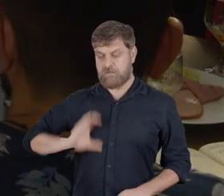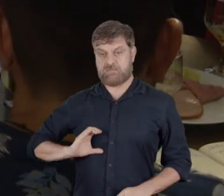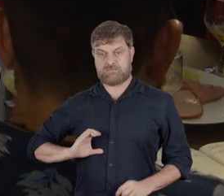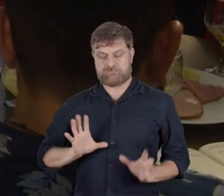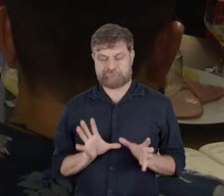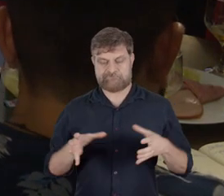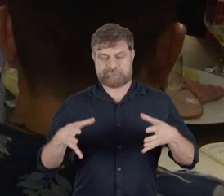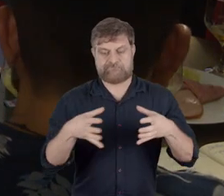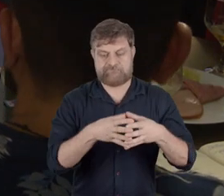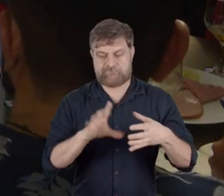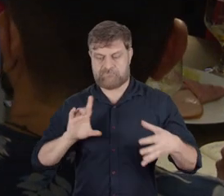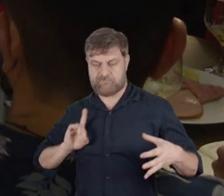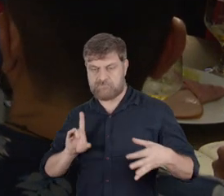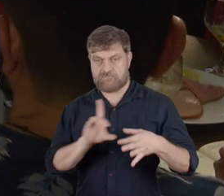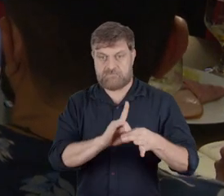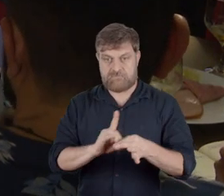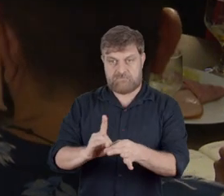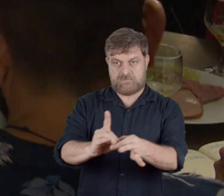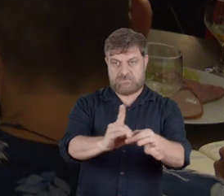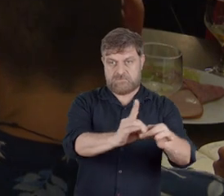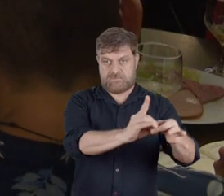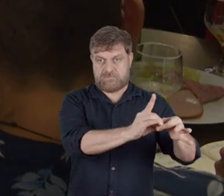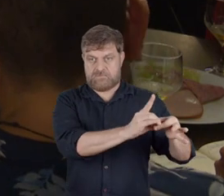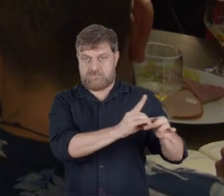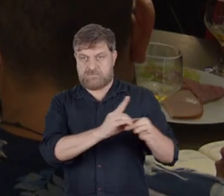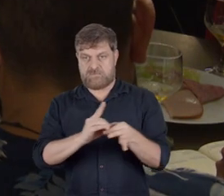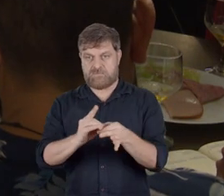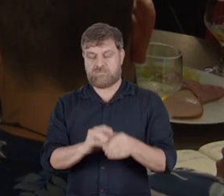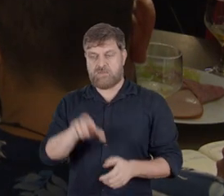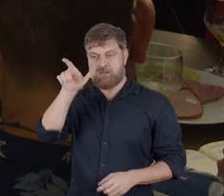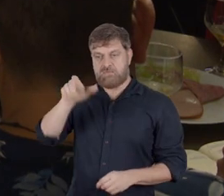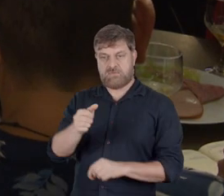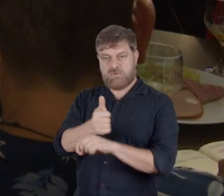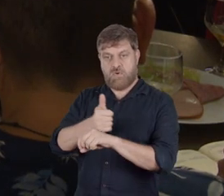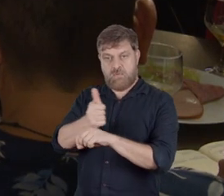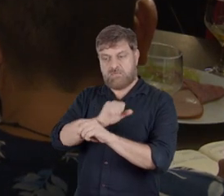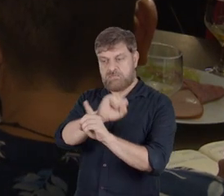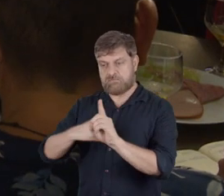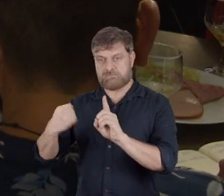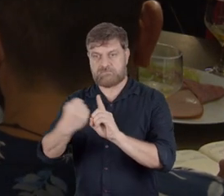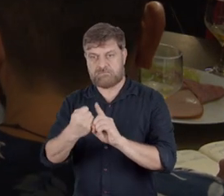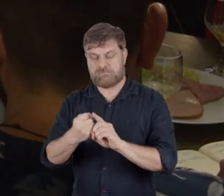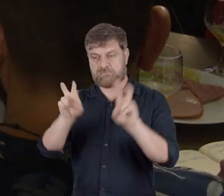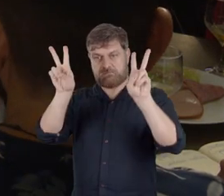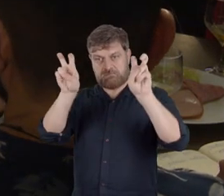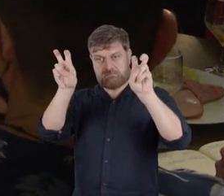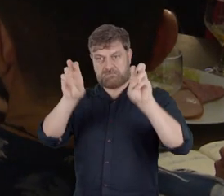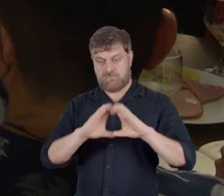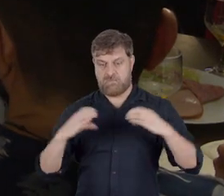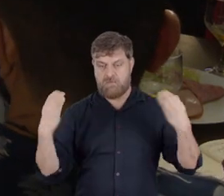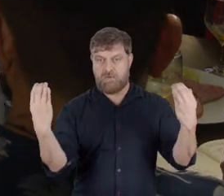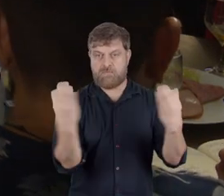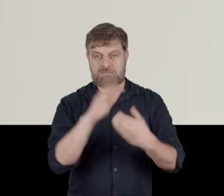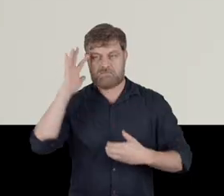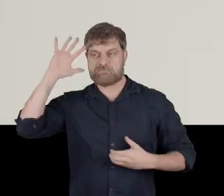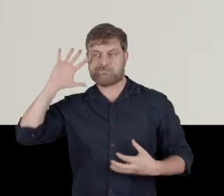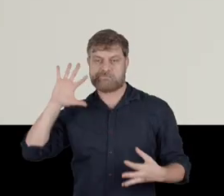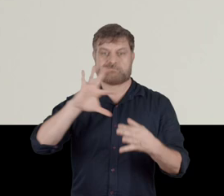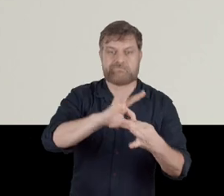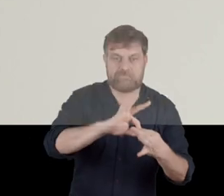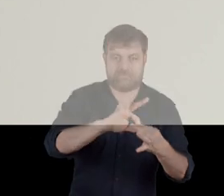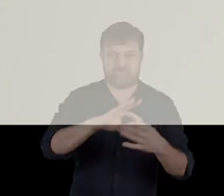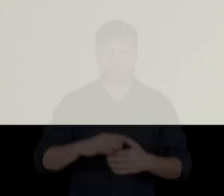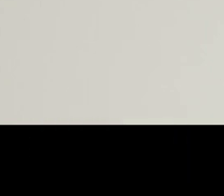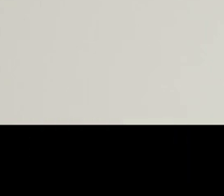façam parte, se sintam pertencendo ao que um sociólogo chamado Benedict Anderson chama de uma comunidade imaginada. E